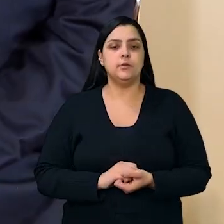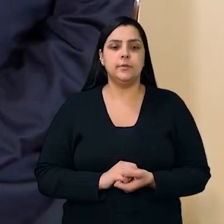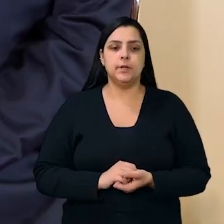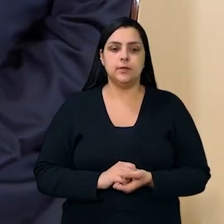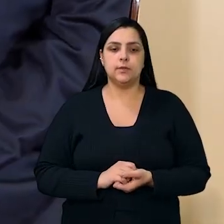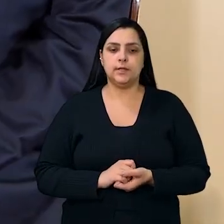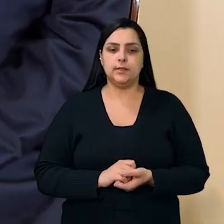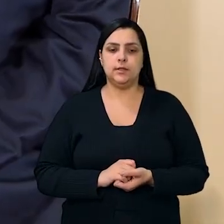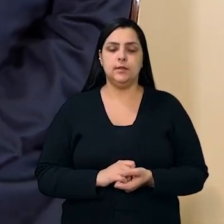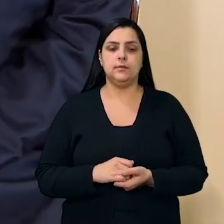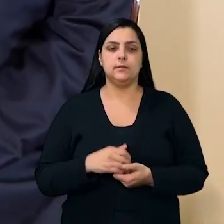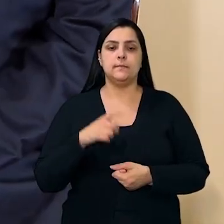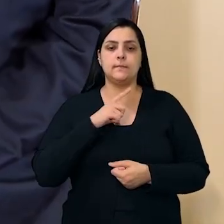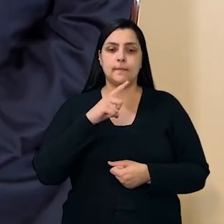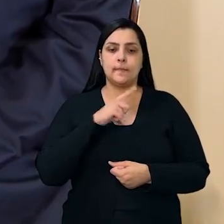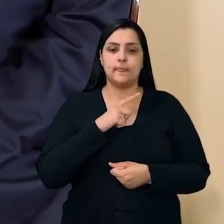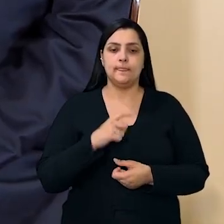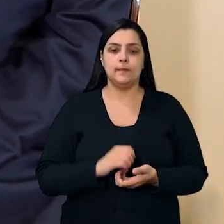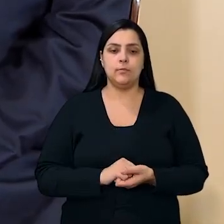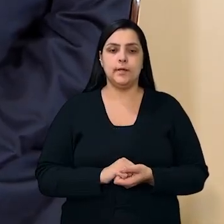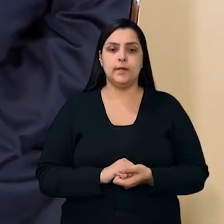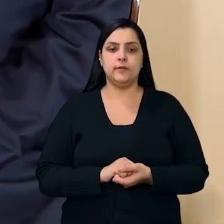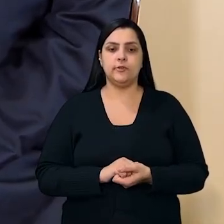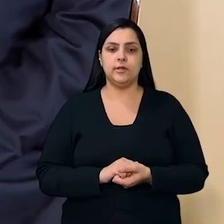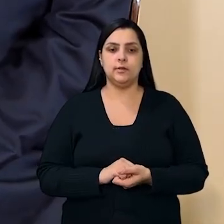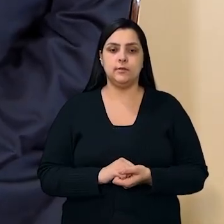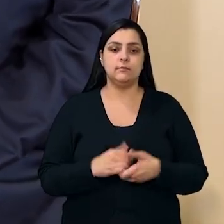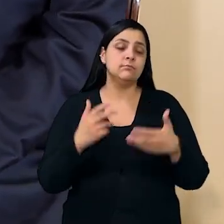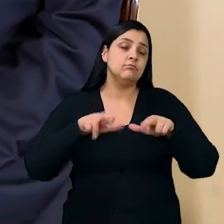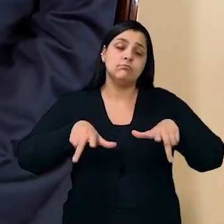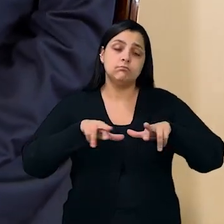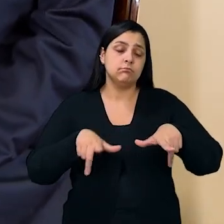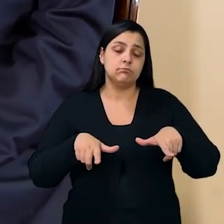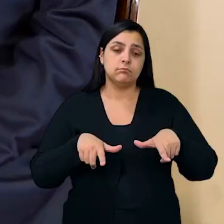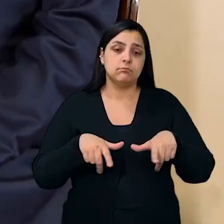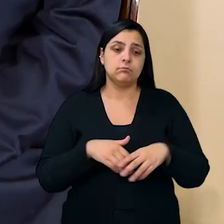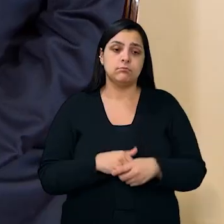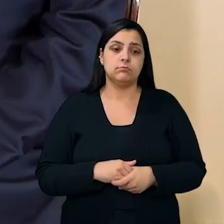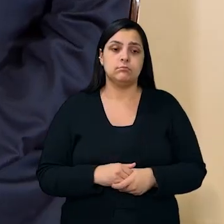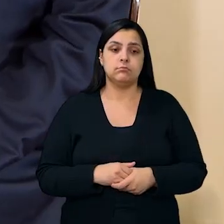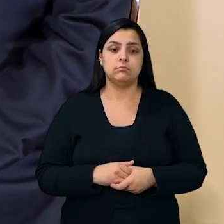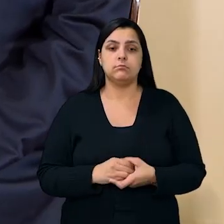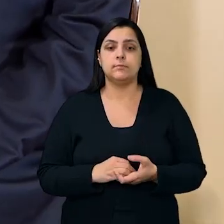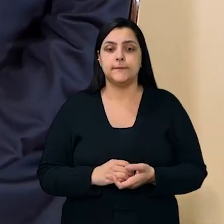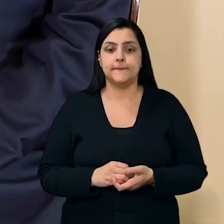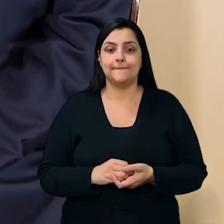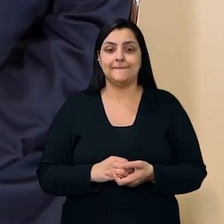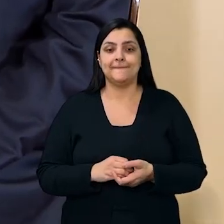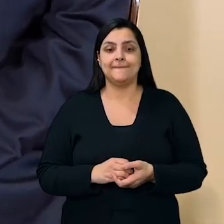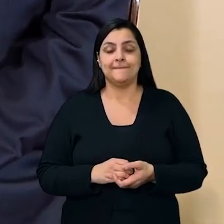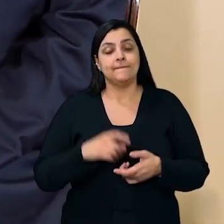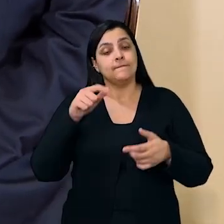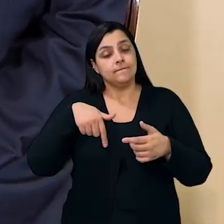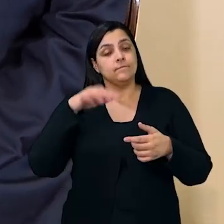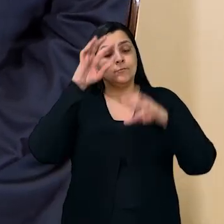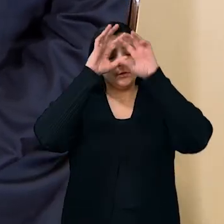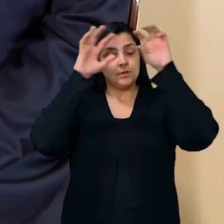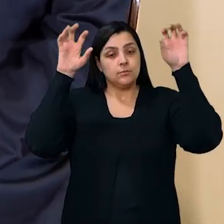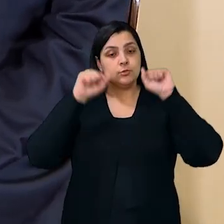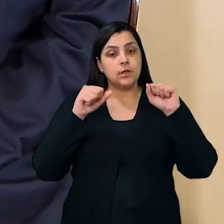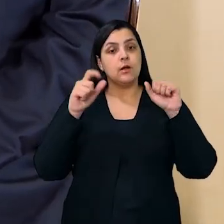como atuação um aperfeiçoamento da história. E o